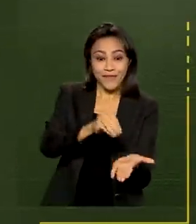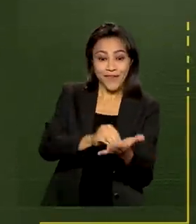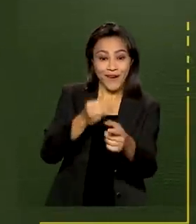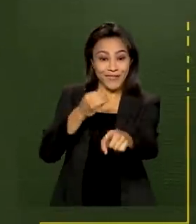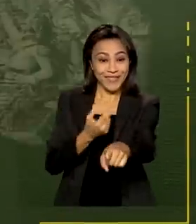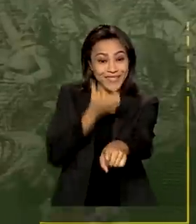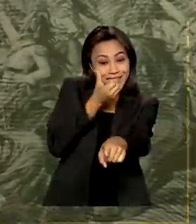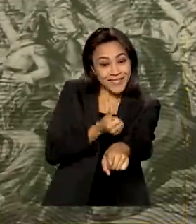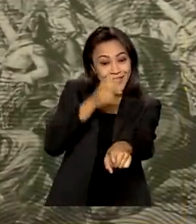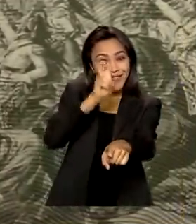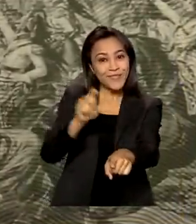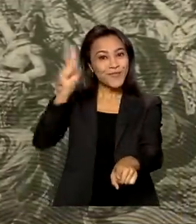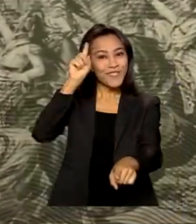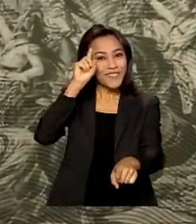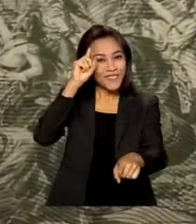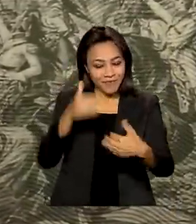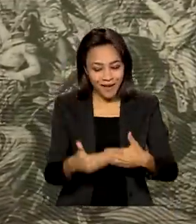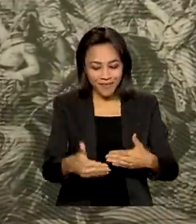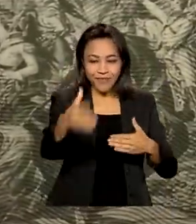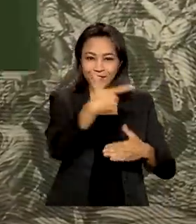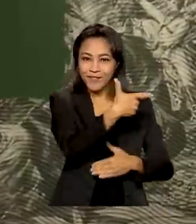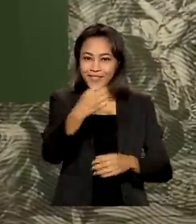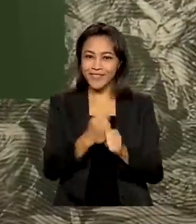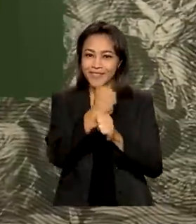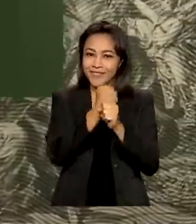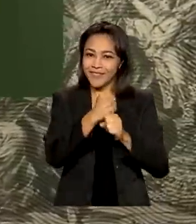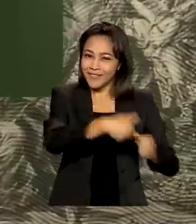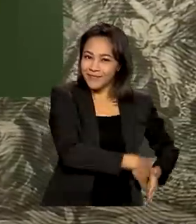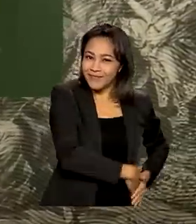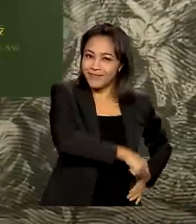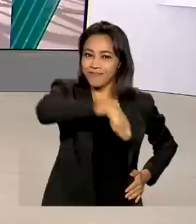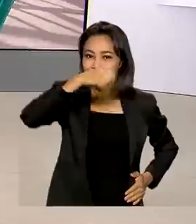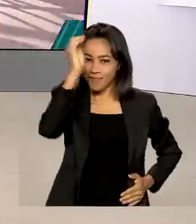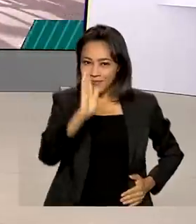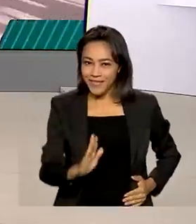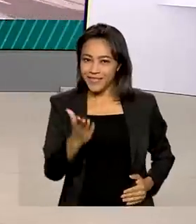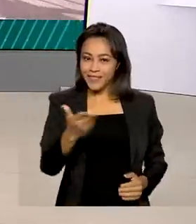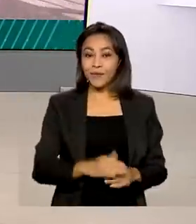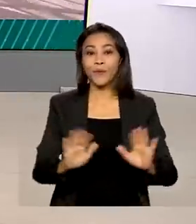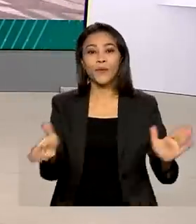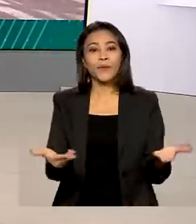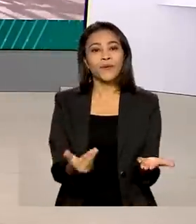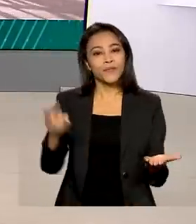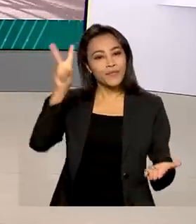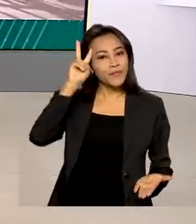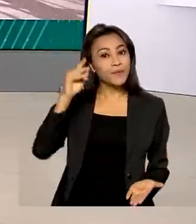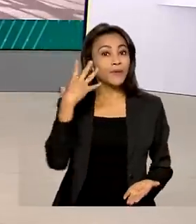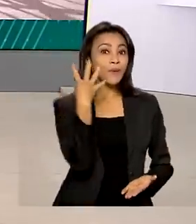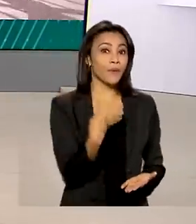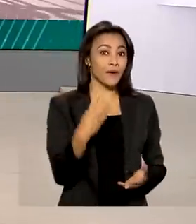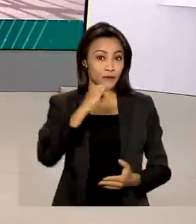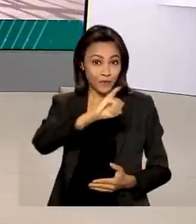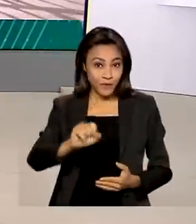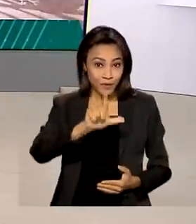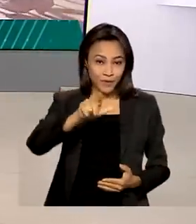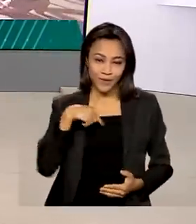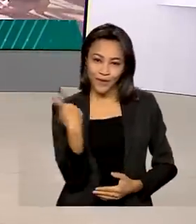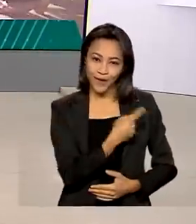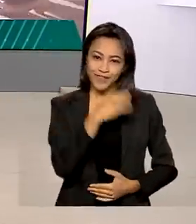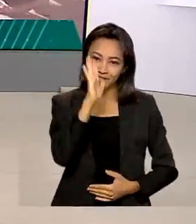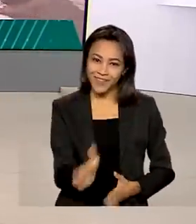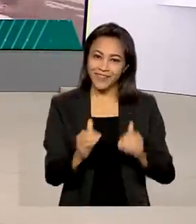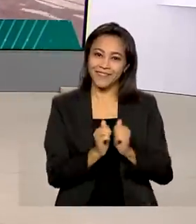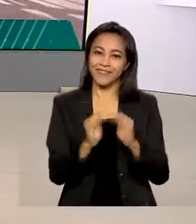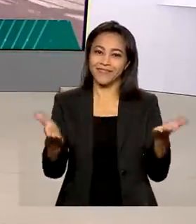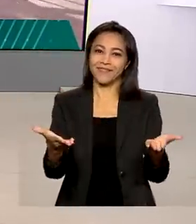65 dias para o Bicentenário da Independência do Brasil segunda-feira 4 de julho o Brasil em